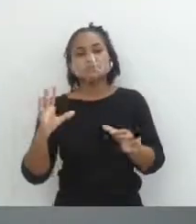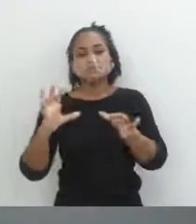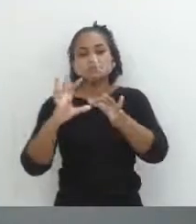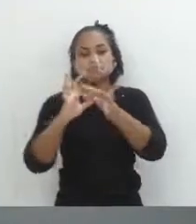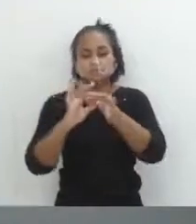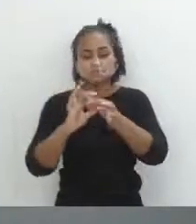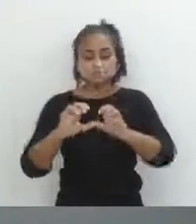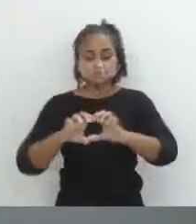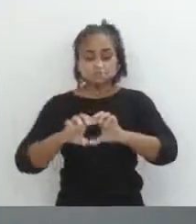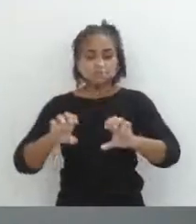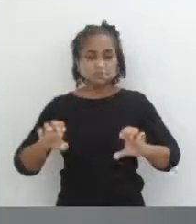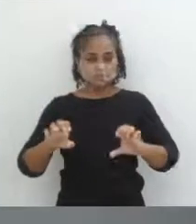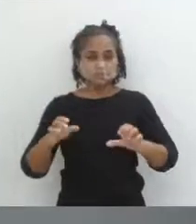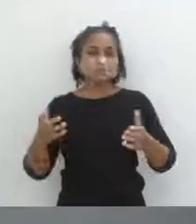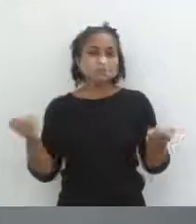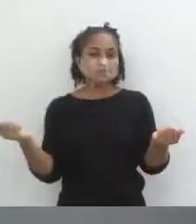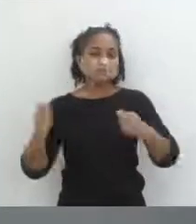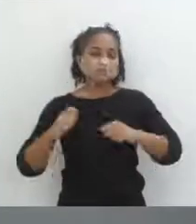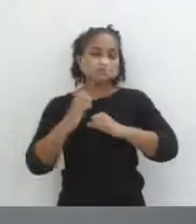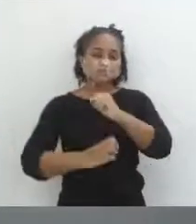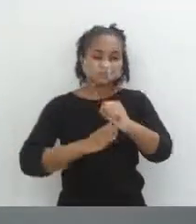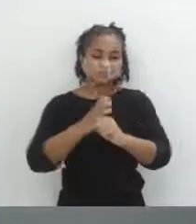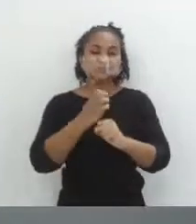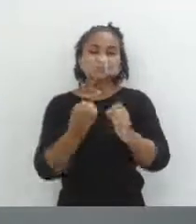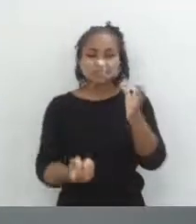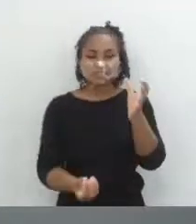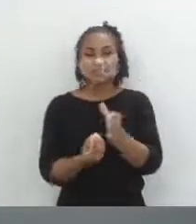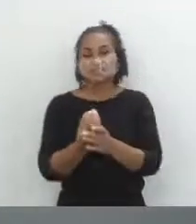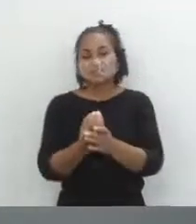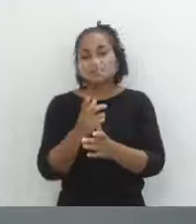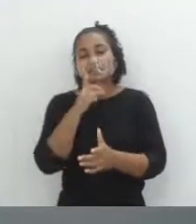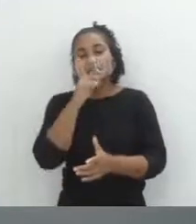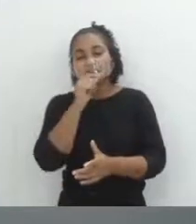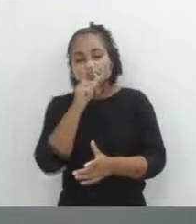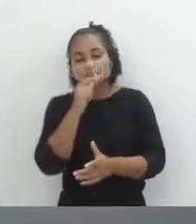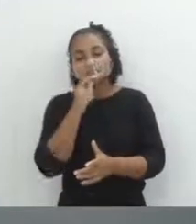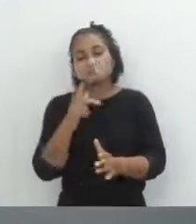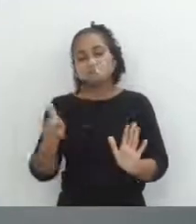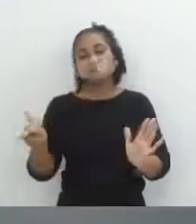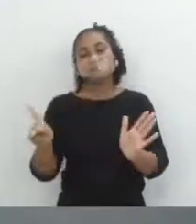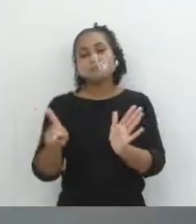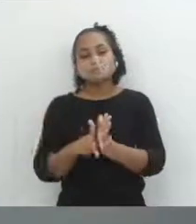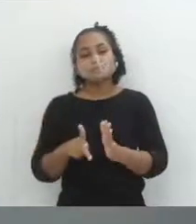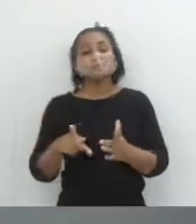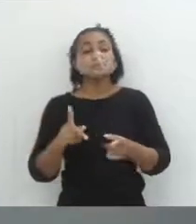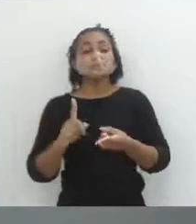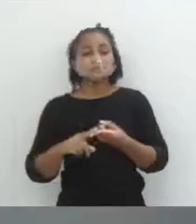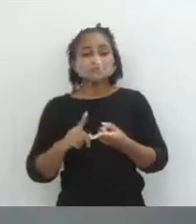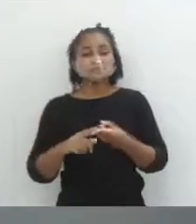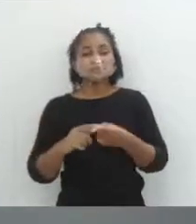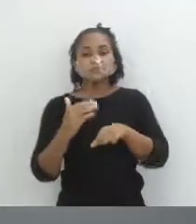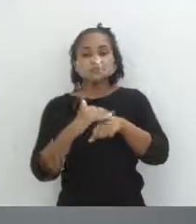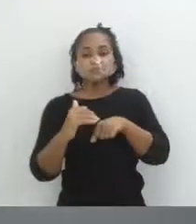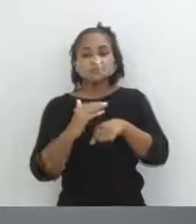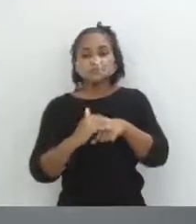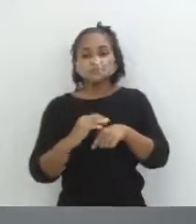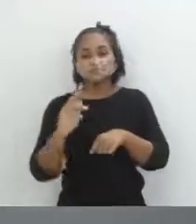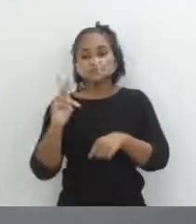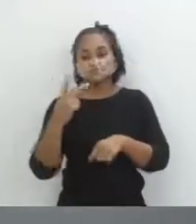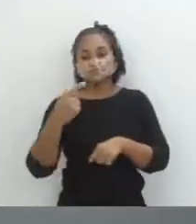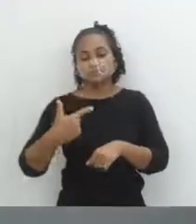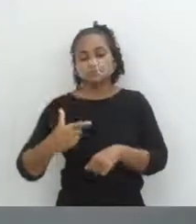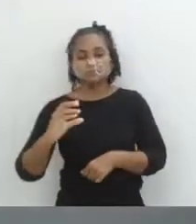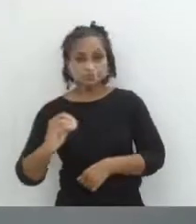os 8 elétrons e assim formar a água, formar a molécula da água, que é o famoso